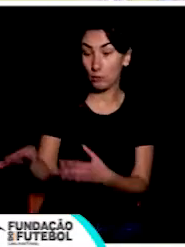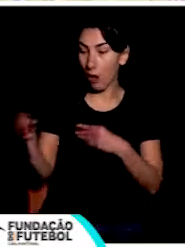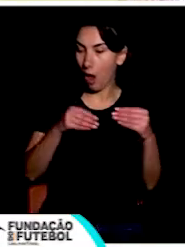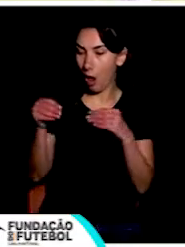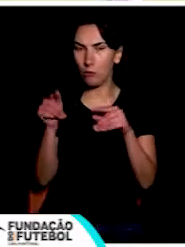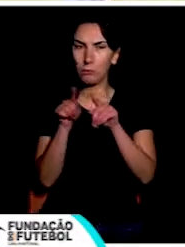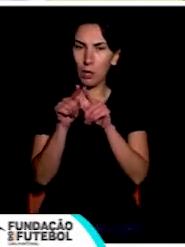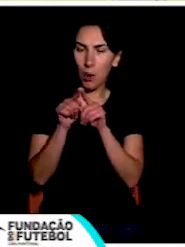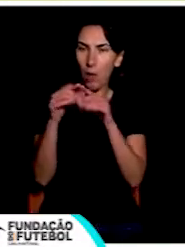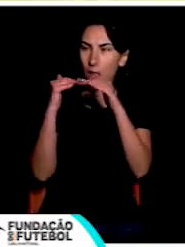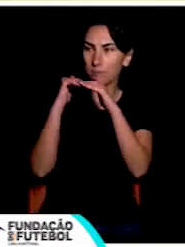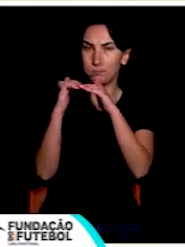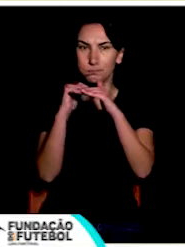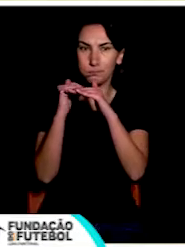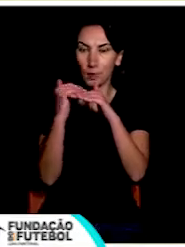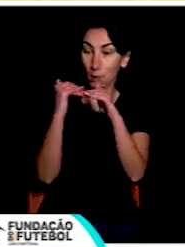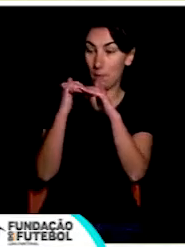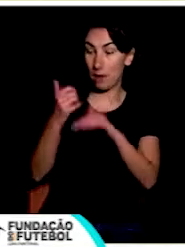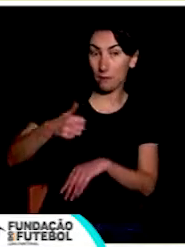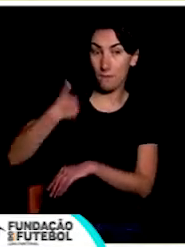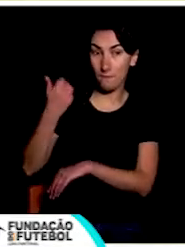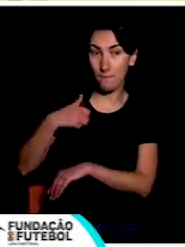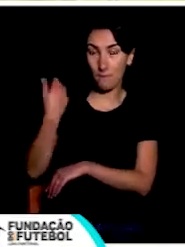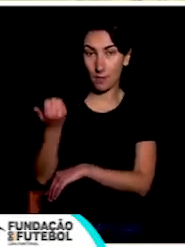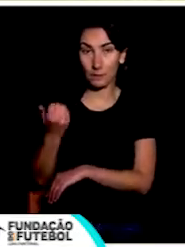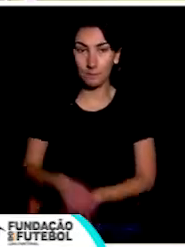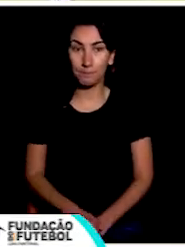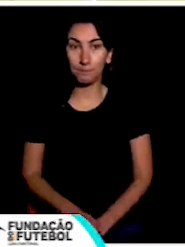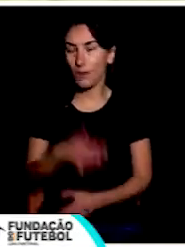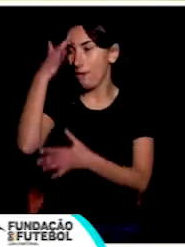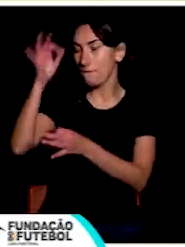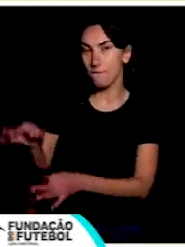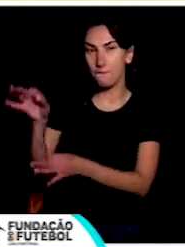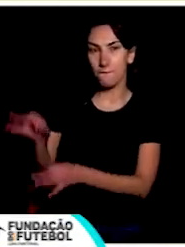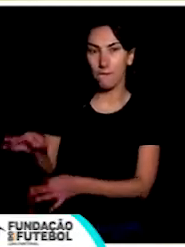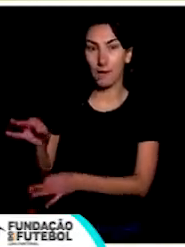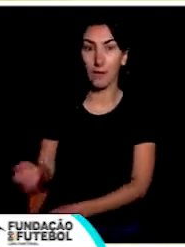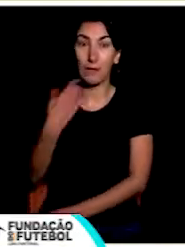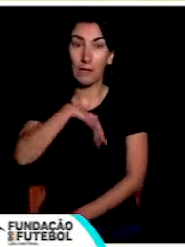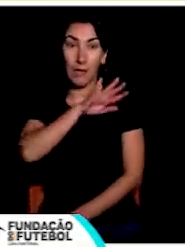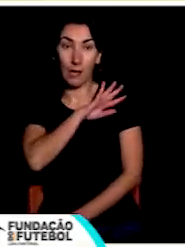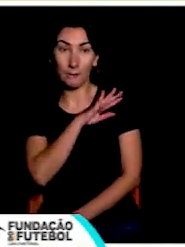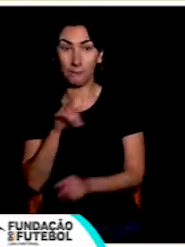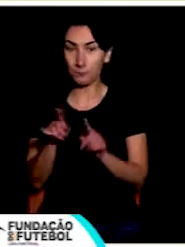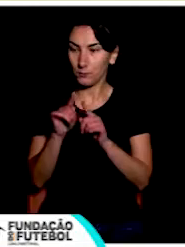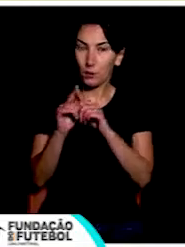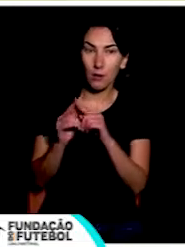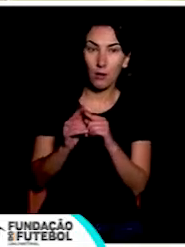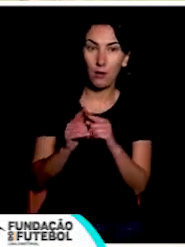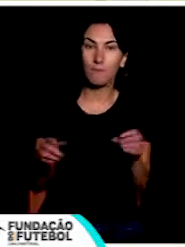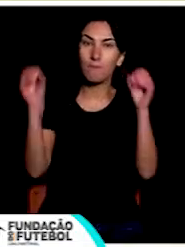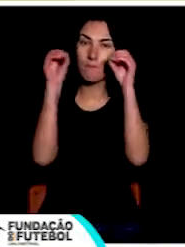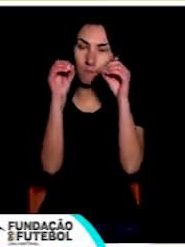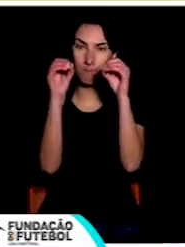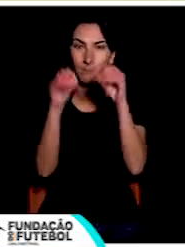Numa jornada com jogos muito equilibrados, preenchida por empates e vitórias pela margem mínima, Vila Franquense e Académica registaram precisamente